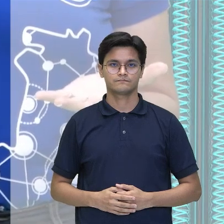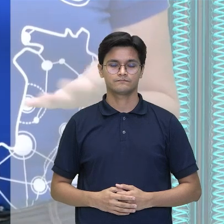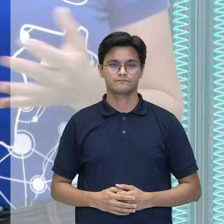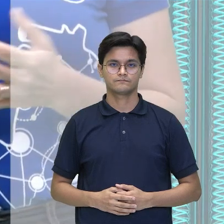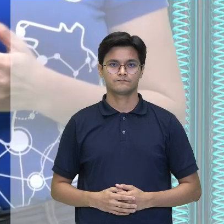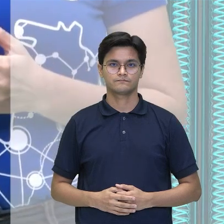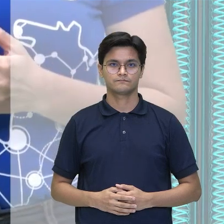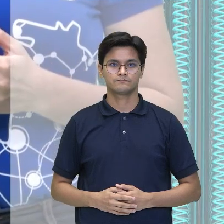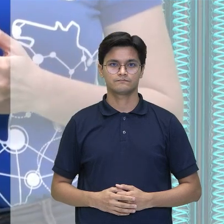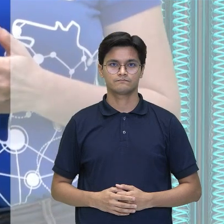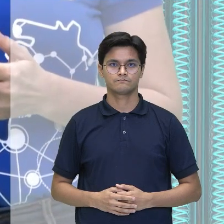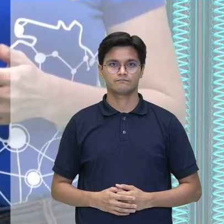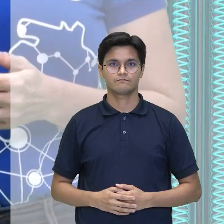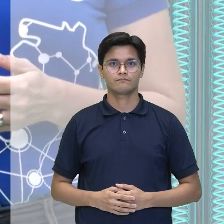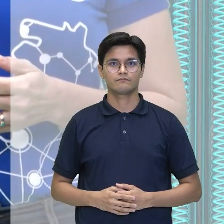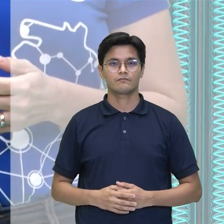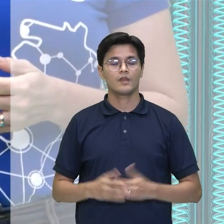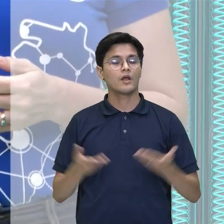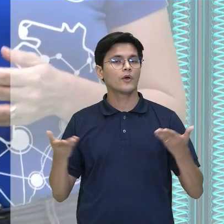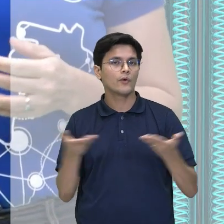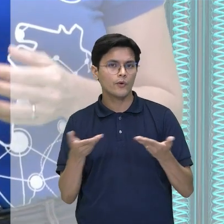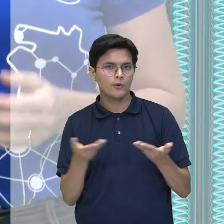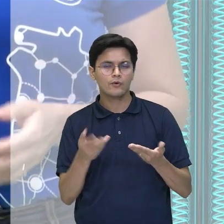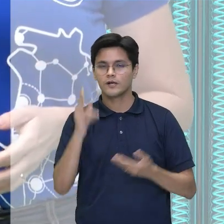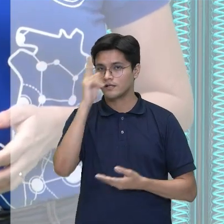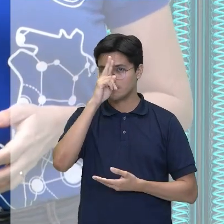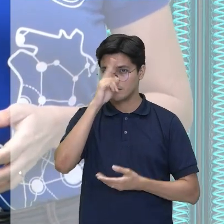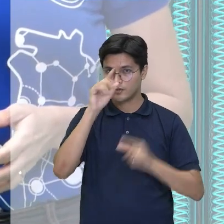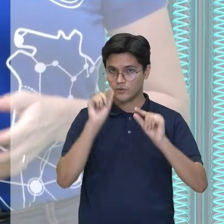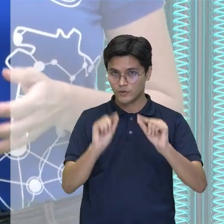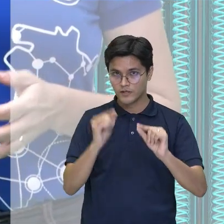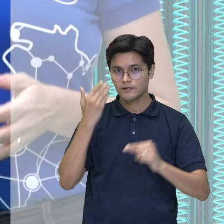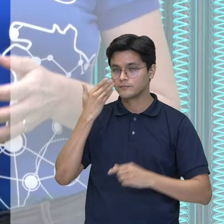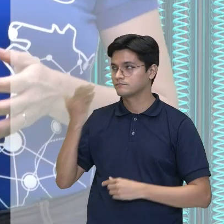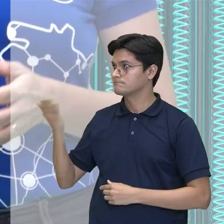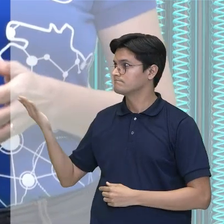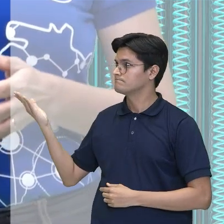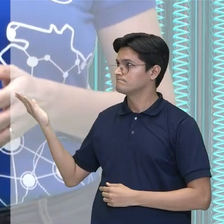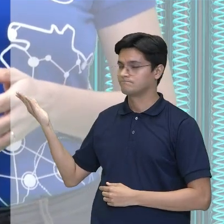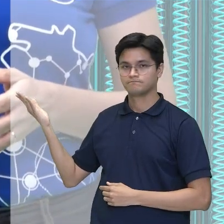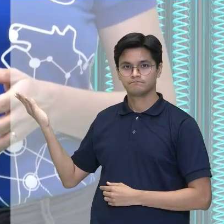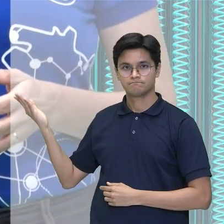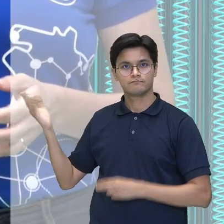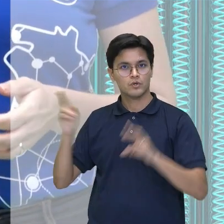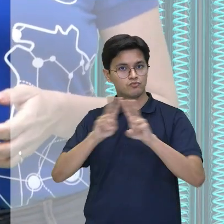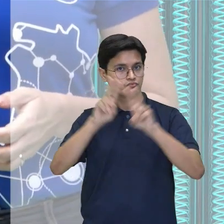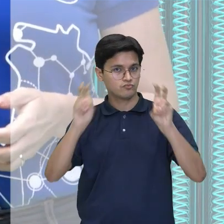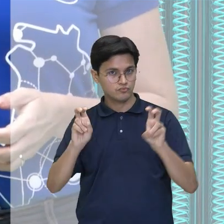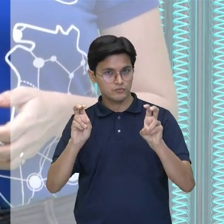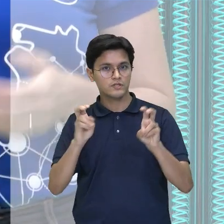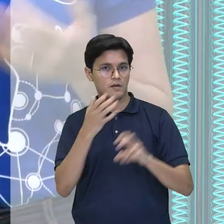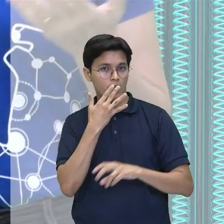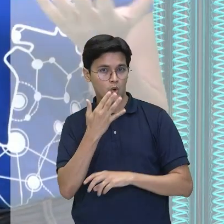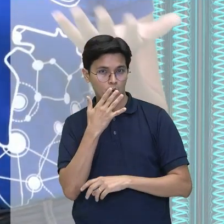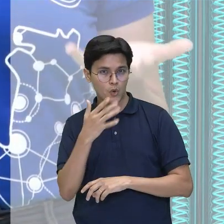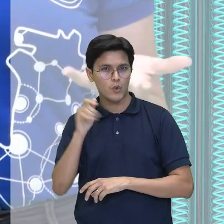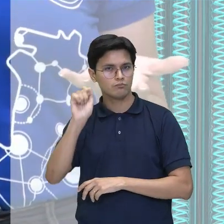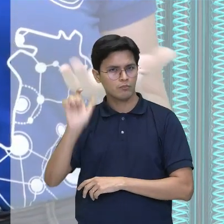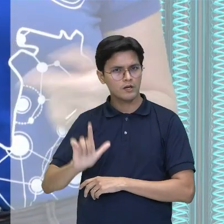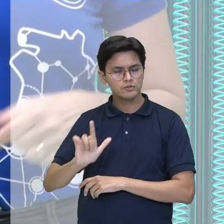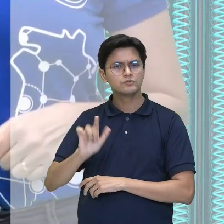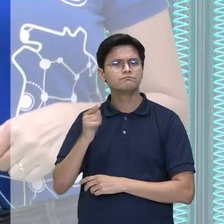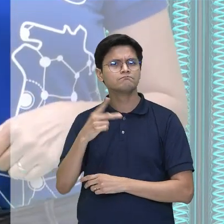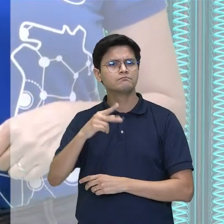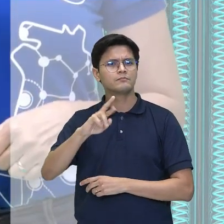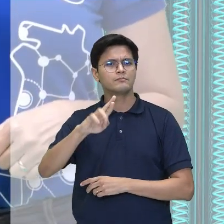O próximo que a gente vai relembrar é prediction. Prediction. Prediction. O que é